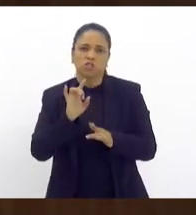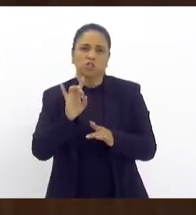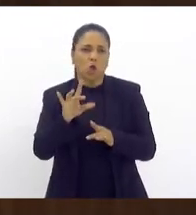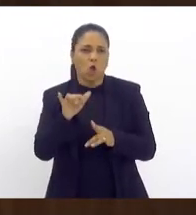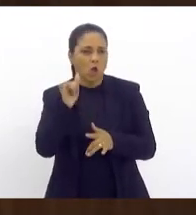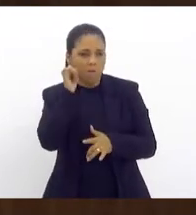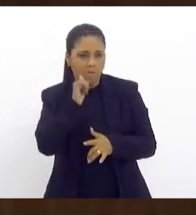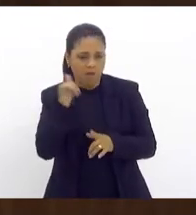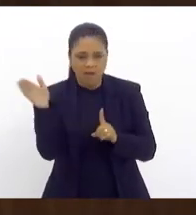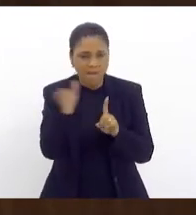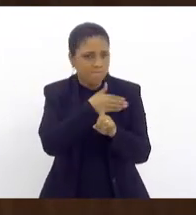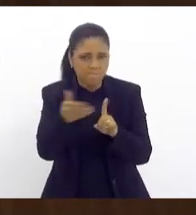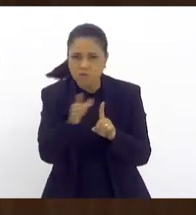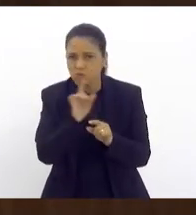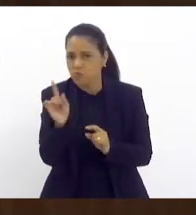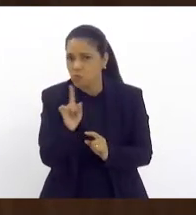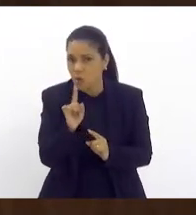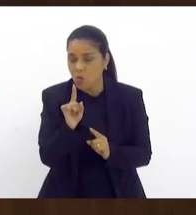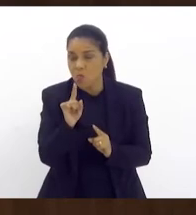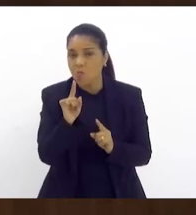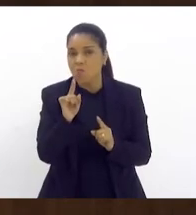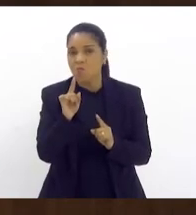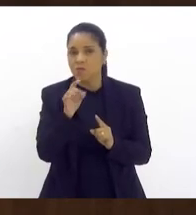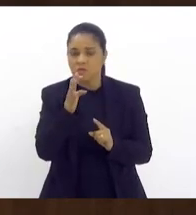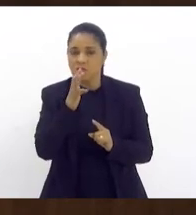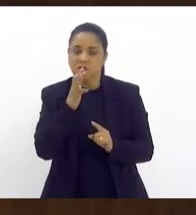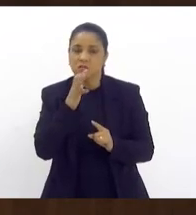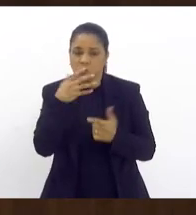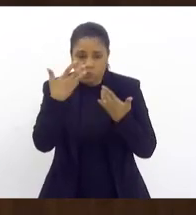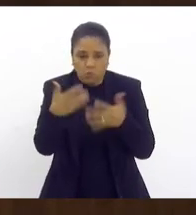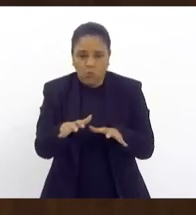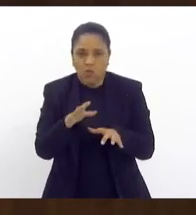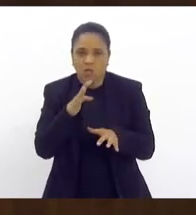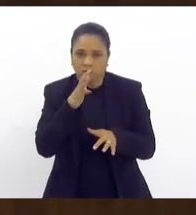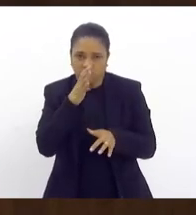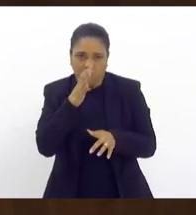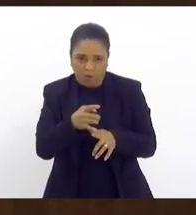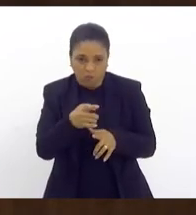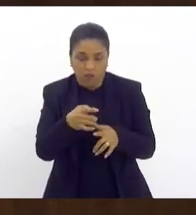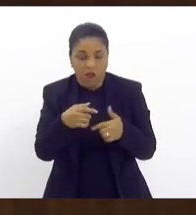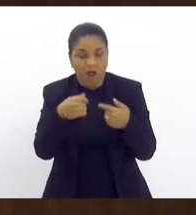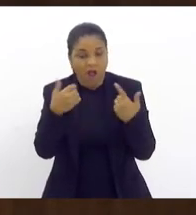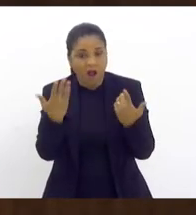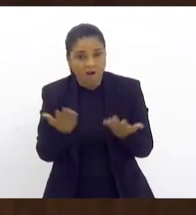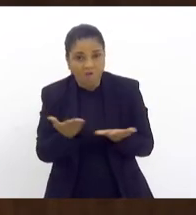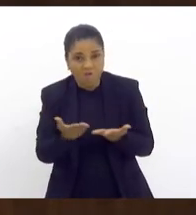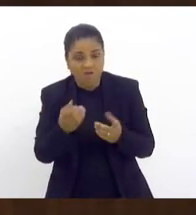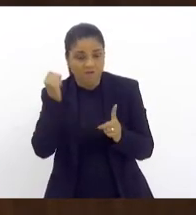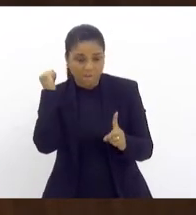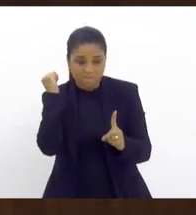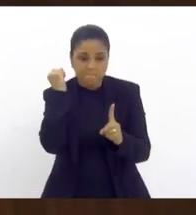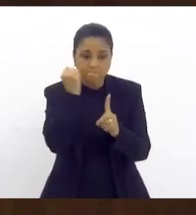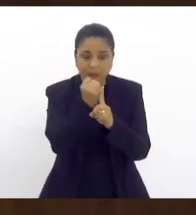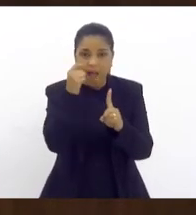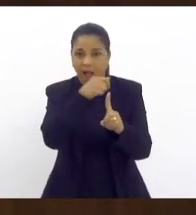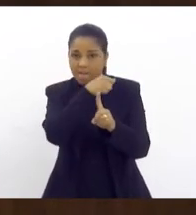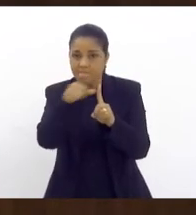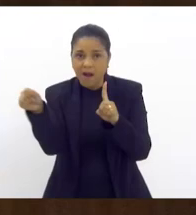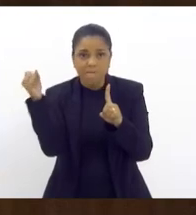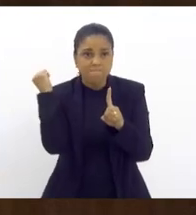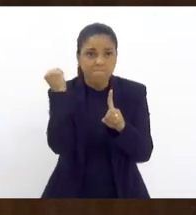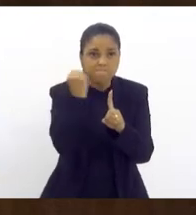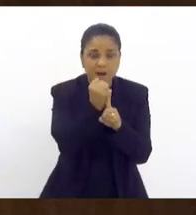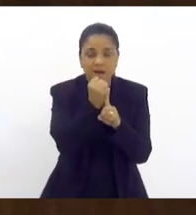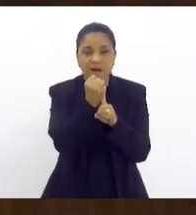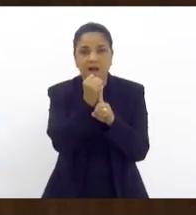foi espancada e não quis dar queixa se trata de um feminicídio a mulher foi espancada até a morte ficou alguns dias